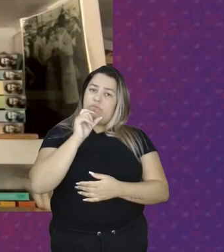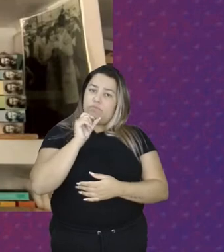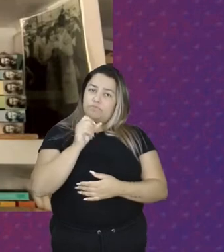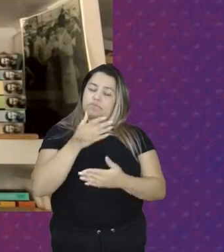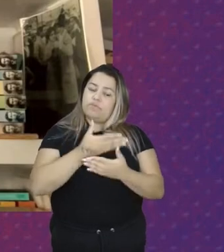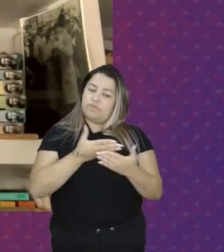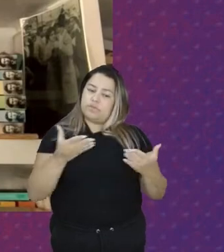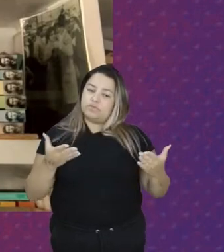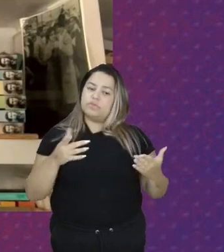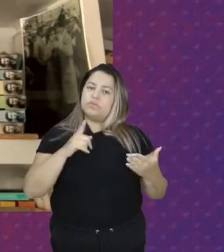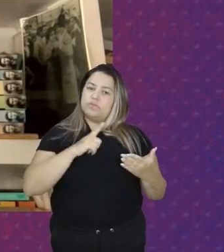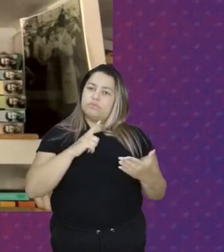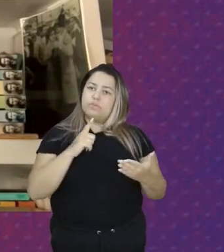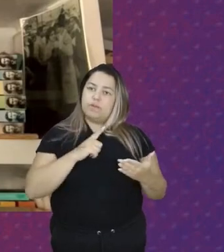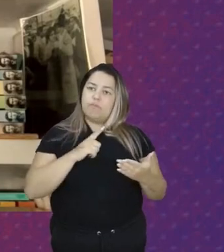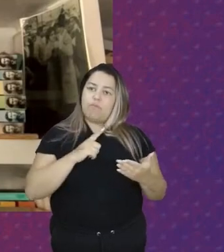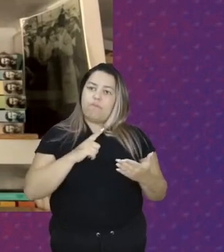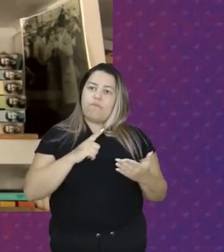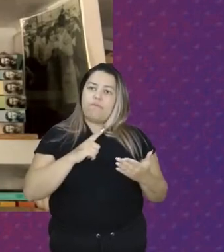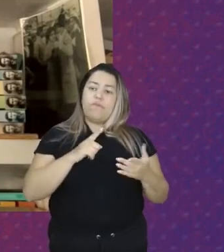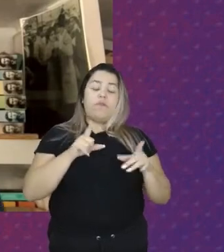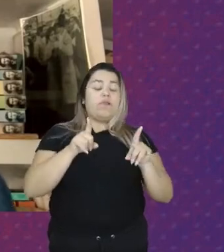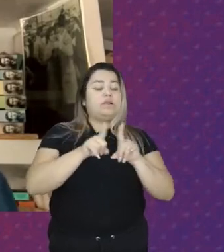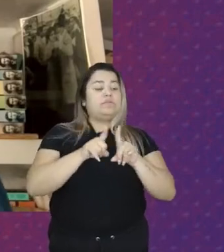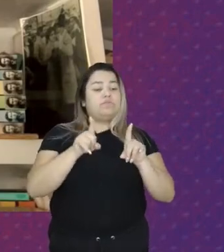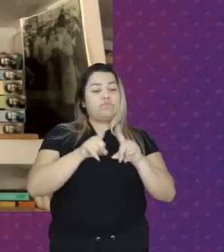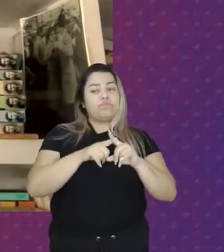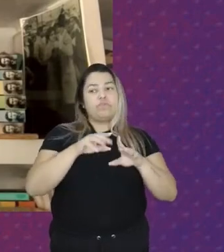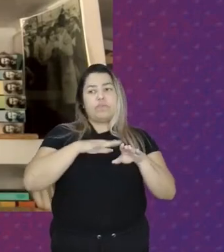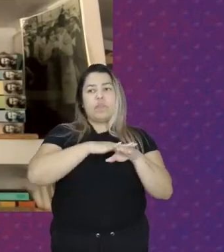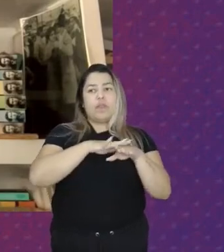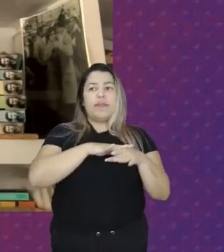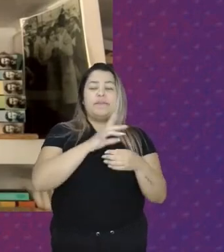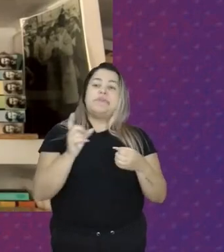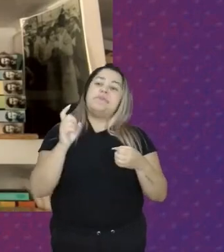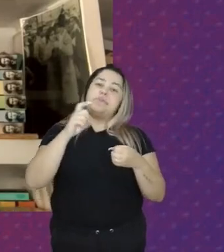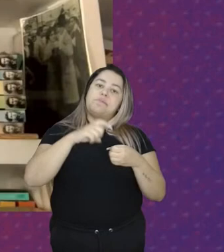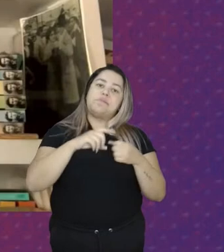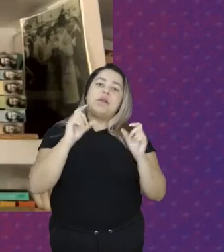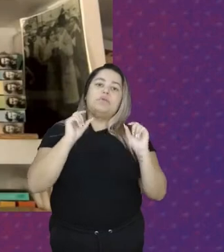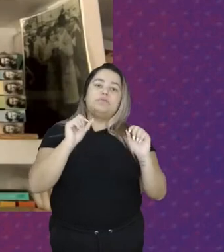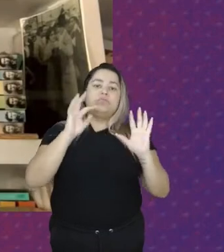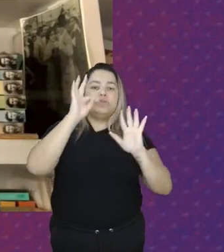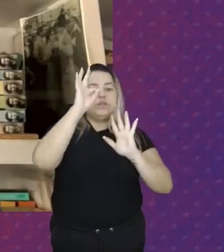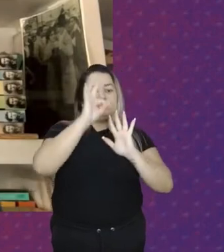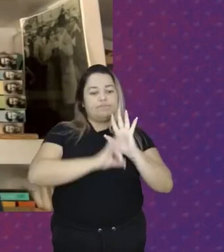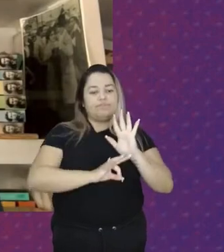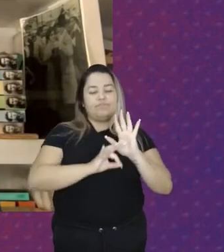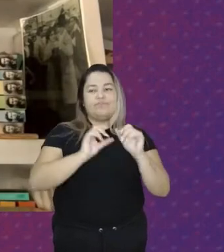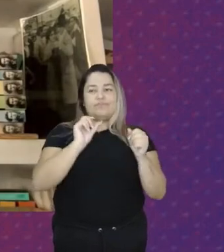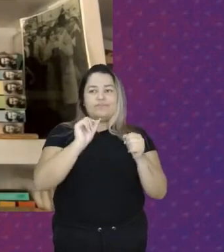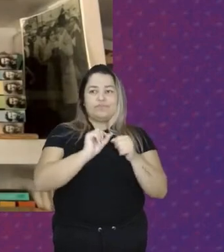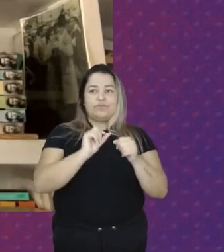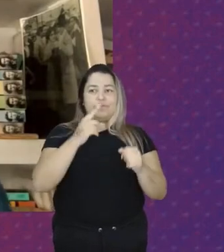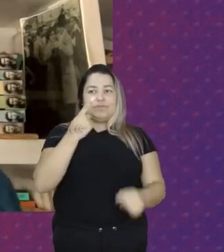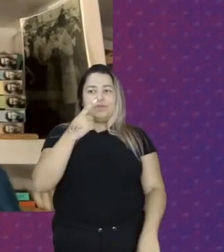que vale a pena, nessa conversa, retomar aqui um texto que foi produzido, vejam